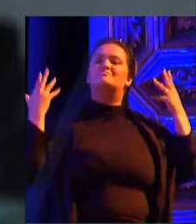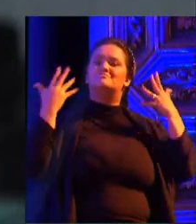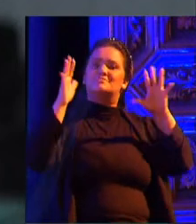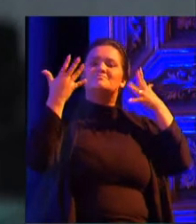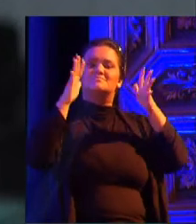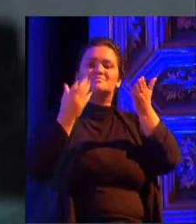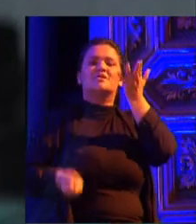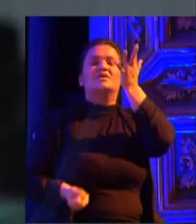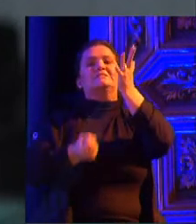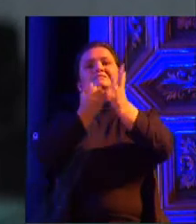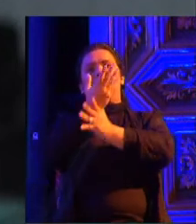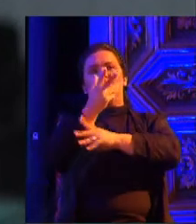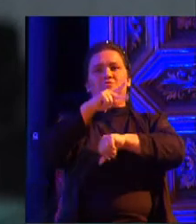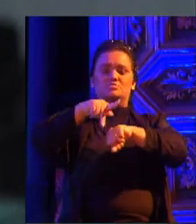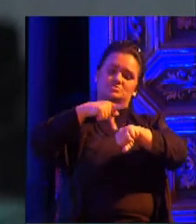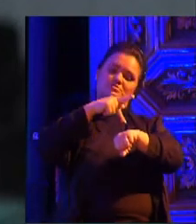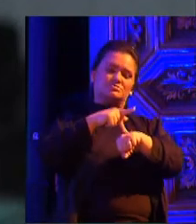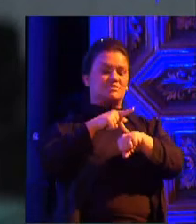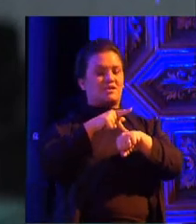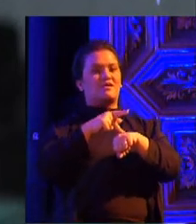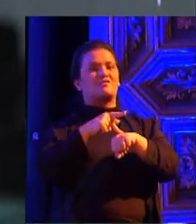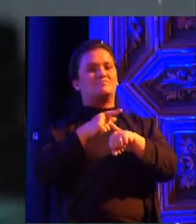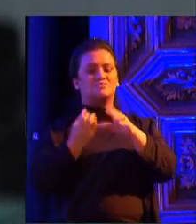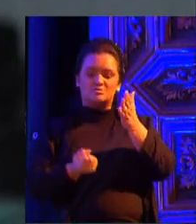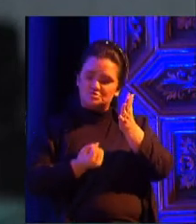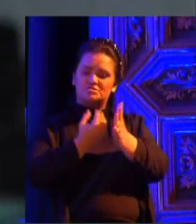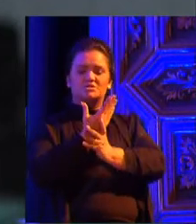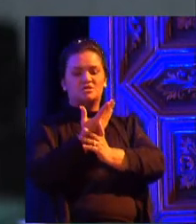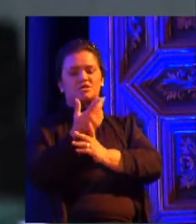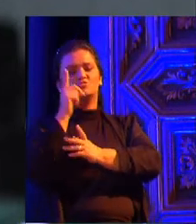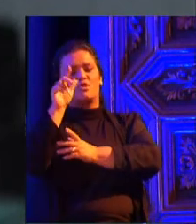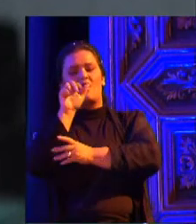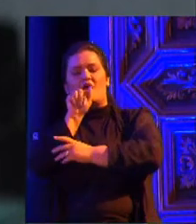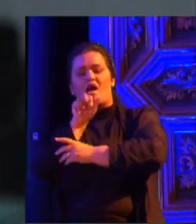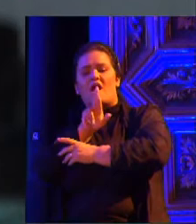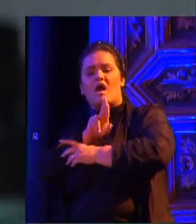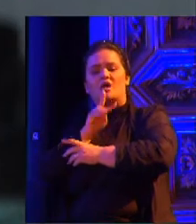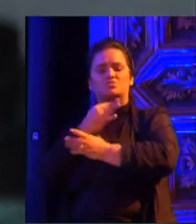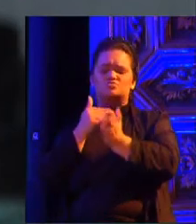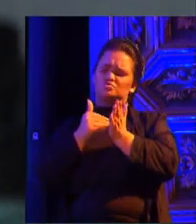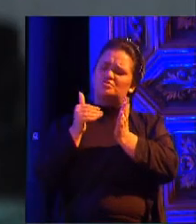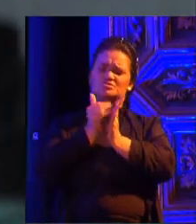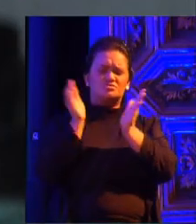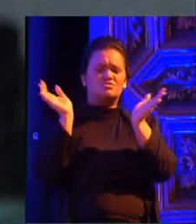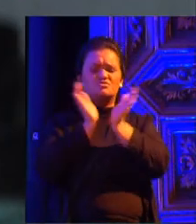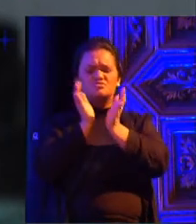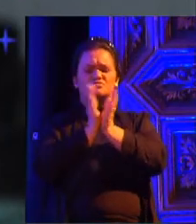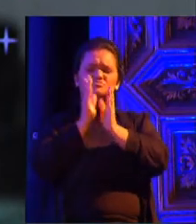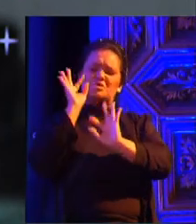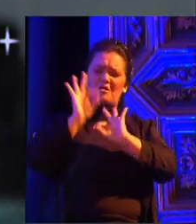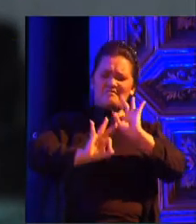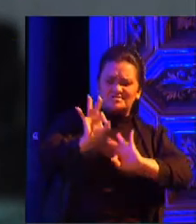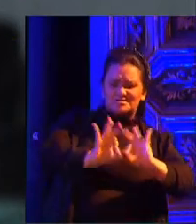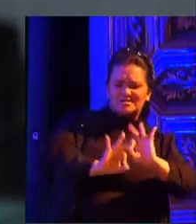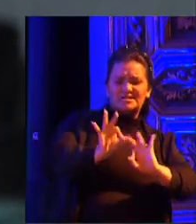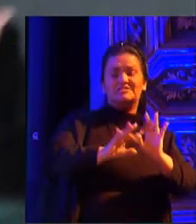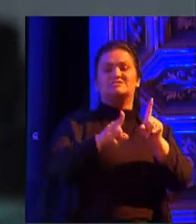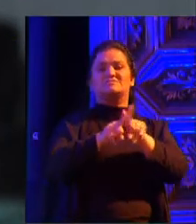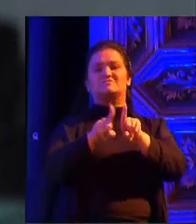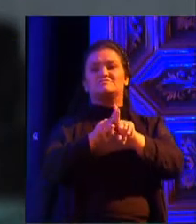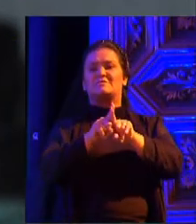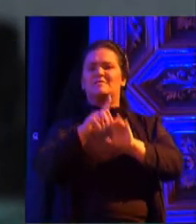a criação desse prêmio, aos criadores, Arthur Espínola e toda a sua equipe, junto com Marcos Preto, Aila e